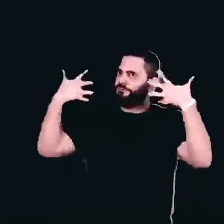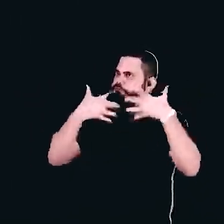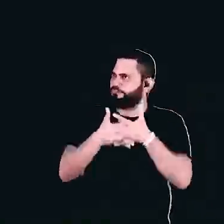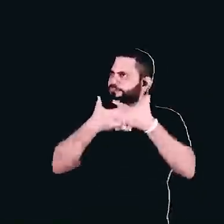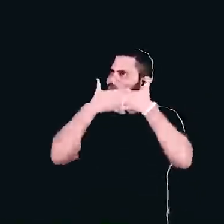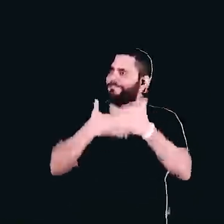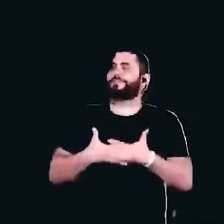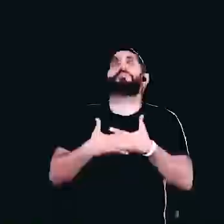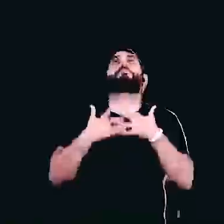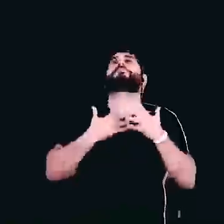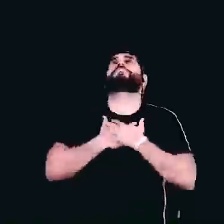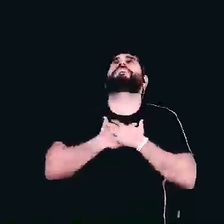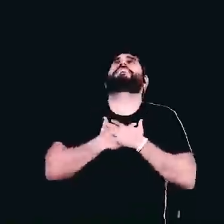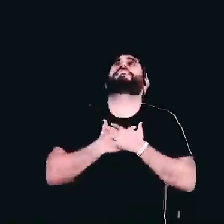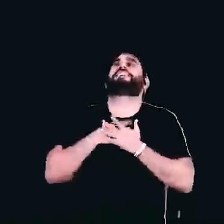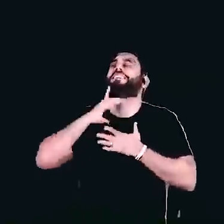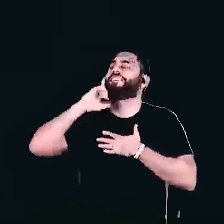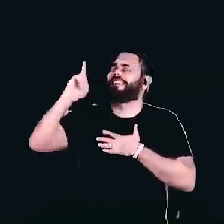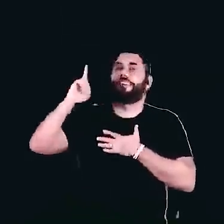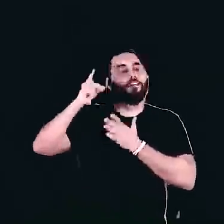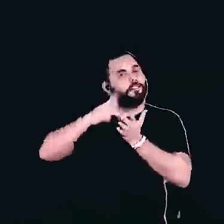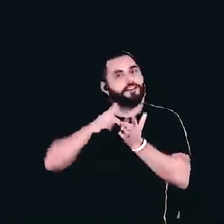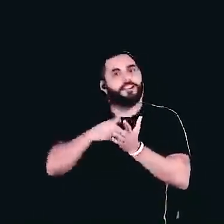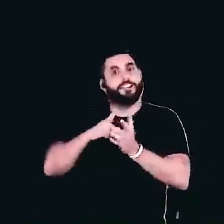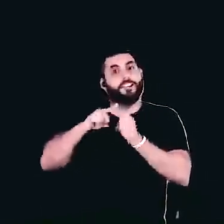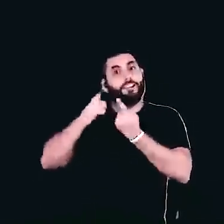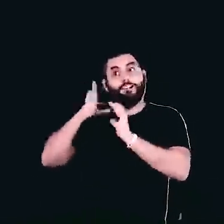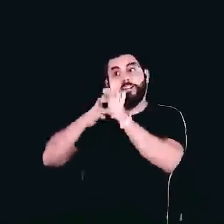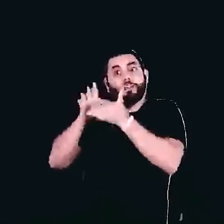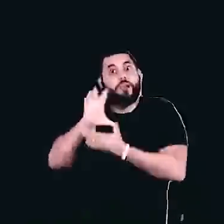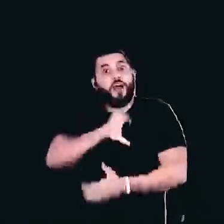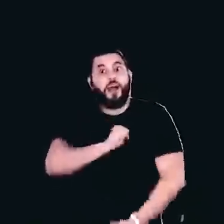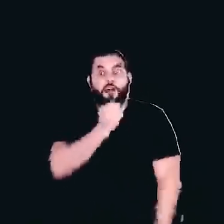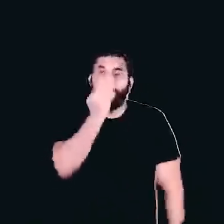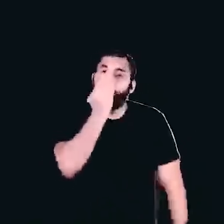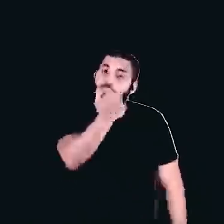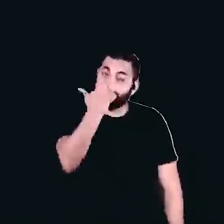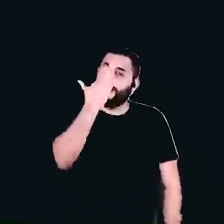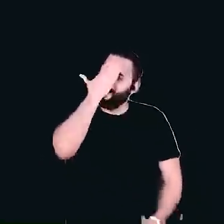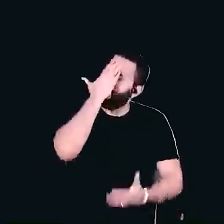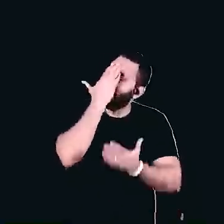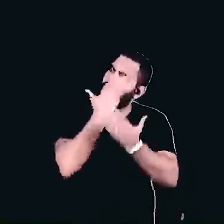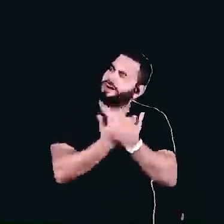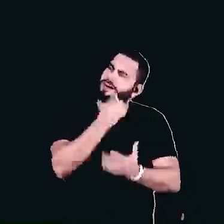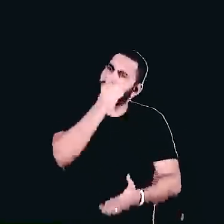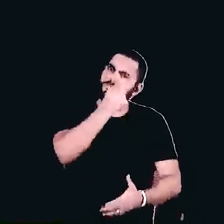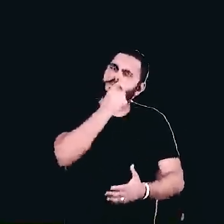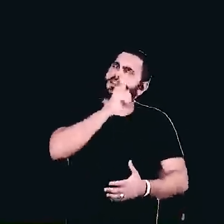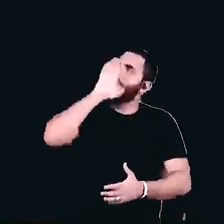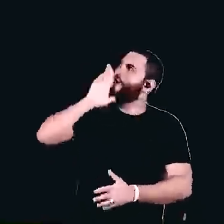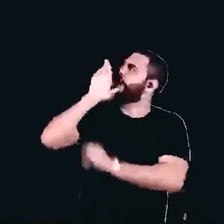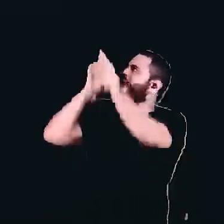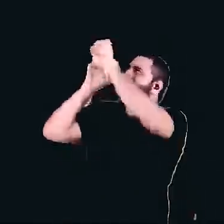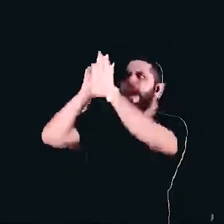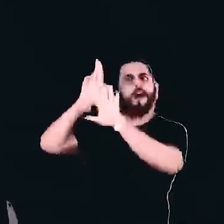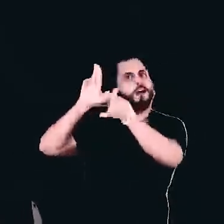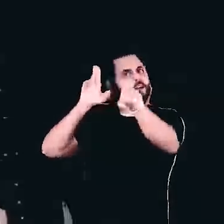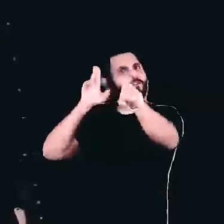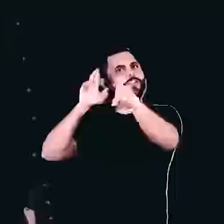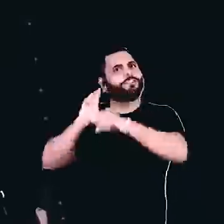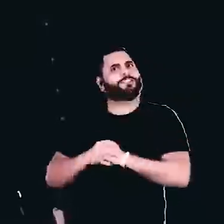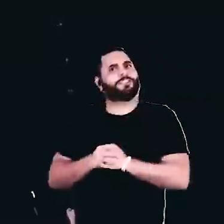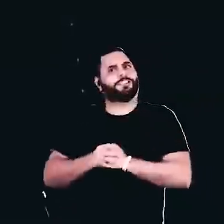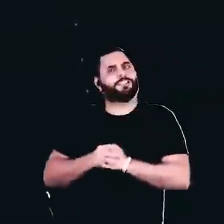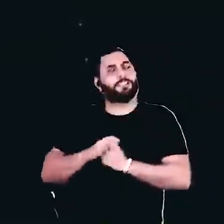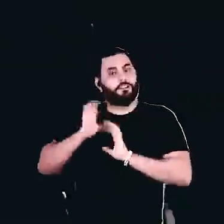Deus, meu Pai, e Jesus ainda ama a gente, acredita na gente, investe na gente,